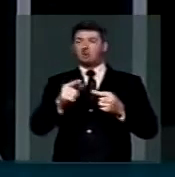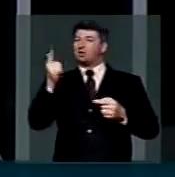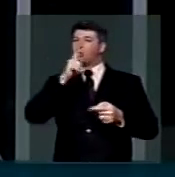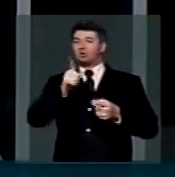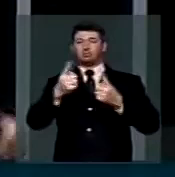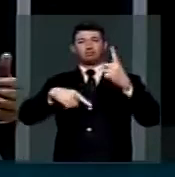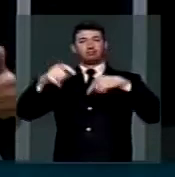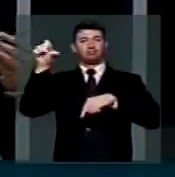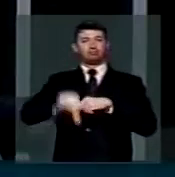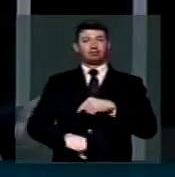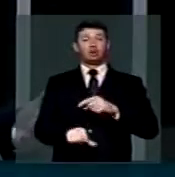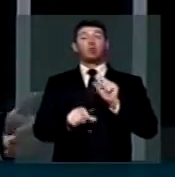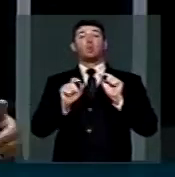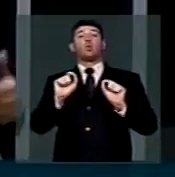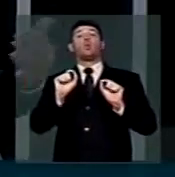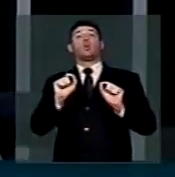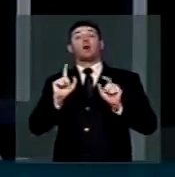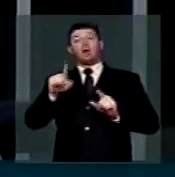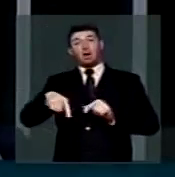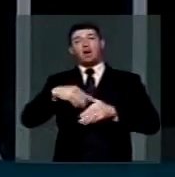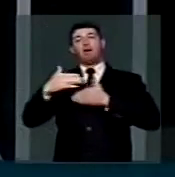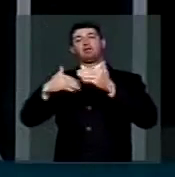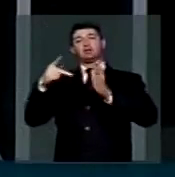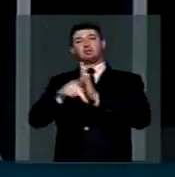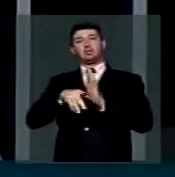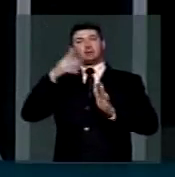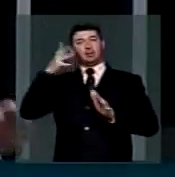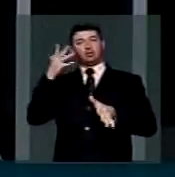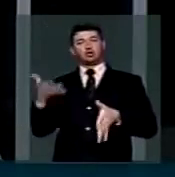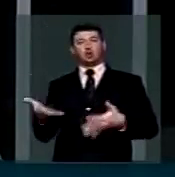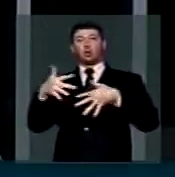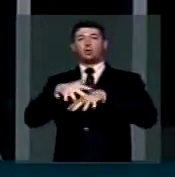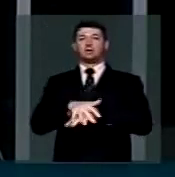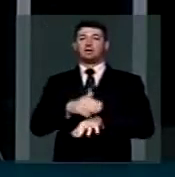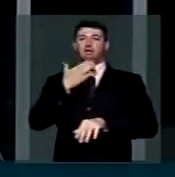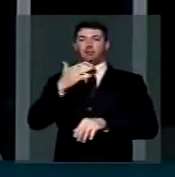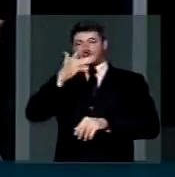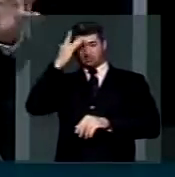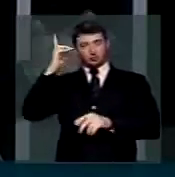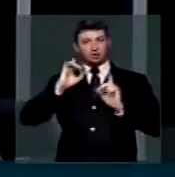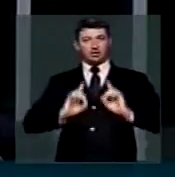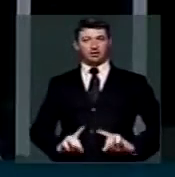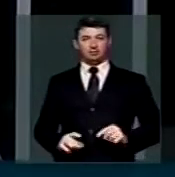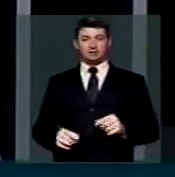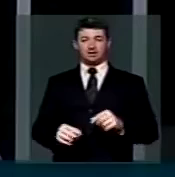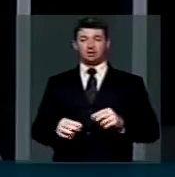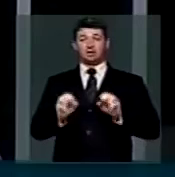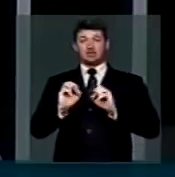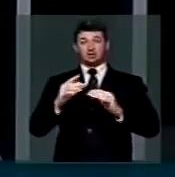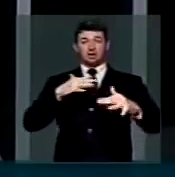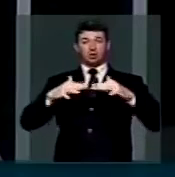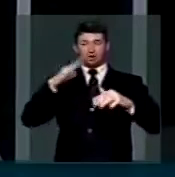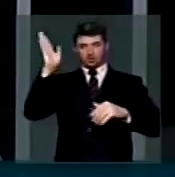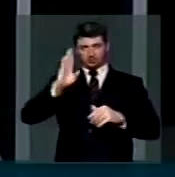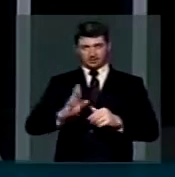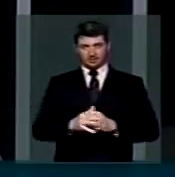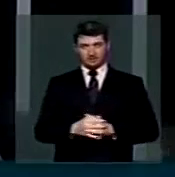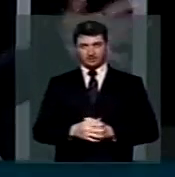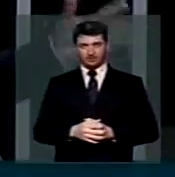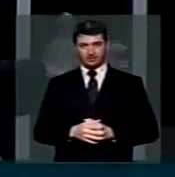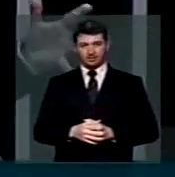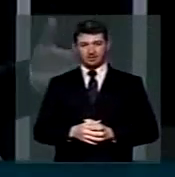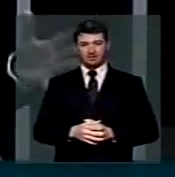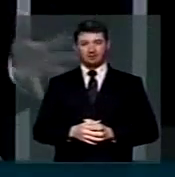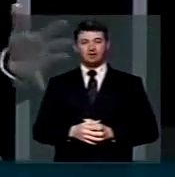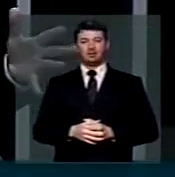retroceder naquilo que tem sido o avanço da política da inclusão para as pessoas com deficiência no ensino regular em todo o Brasil.